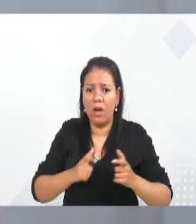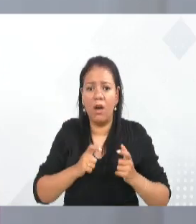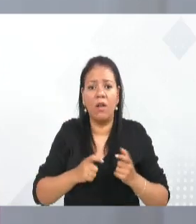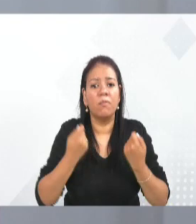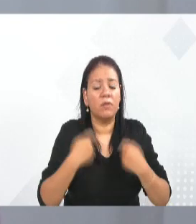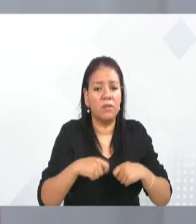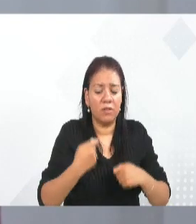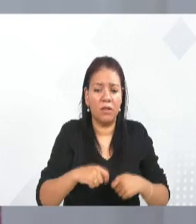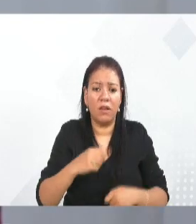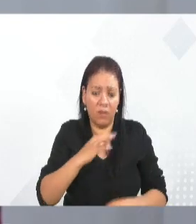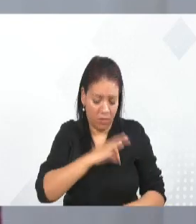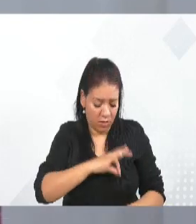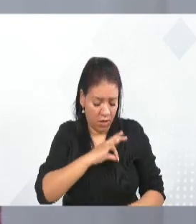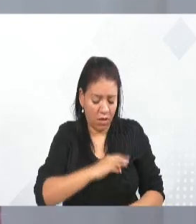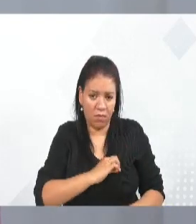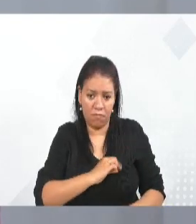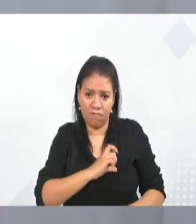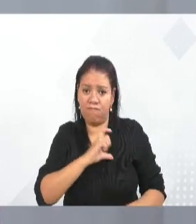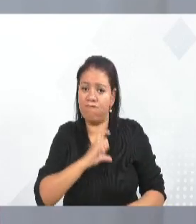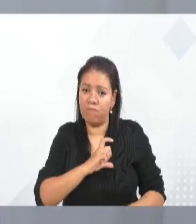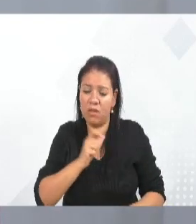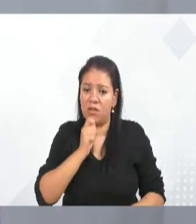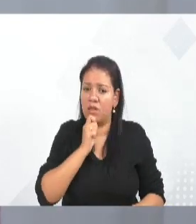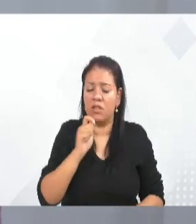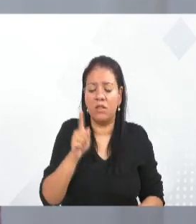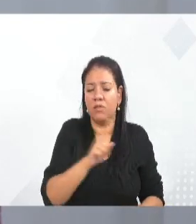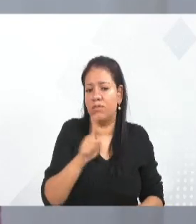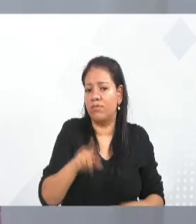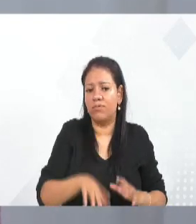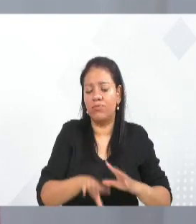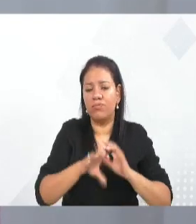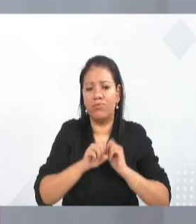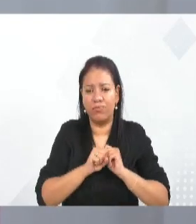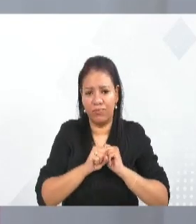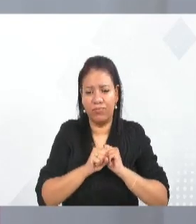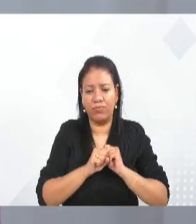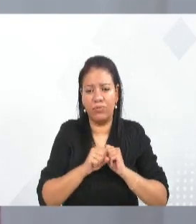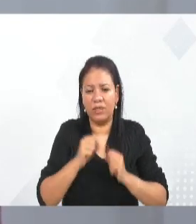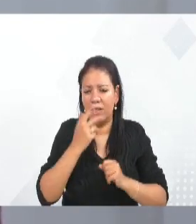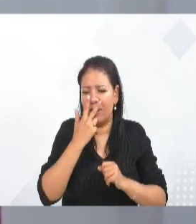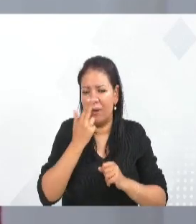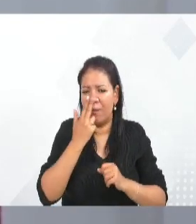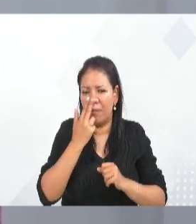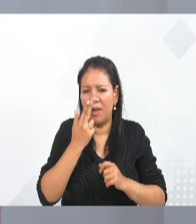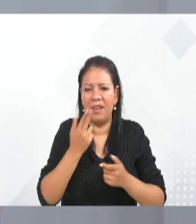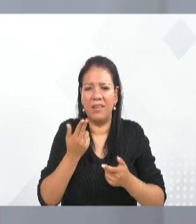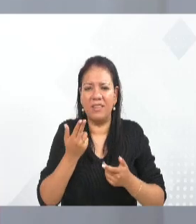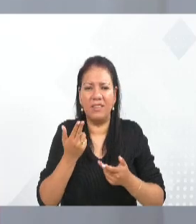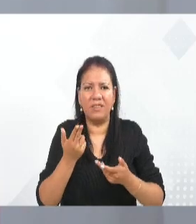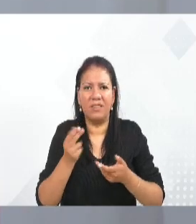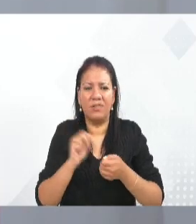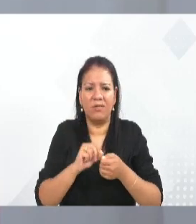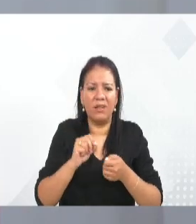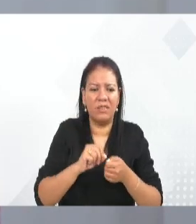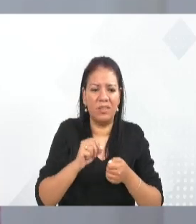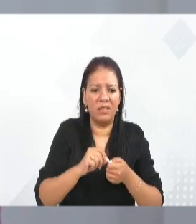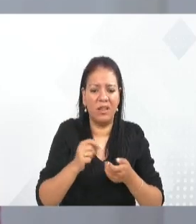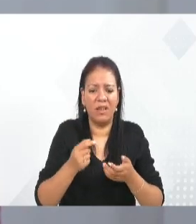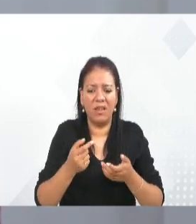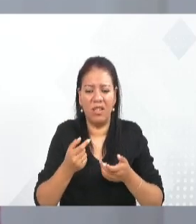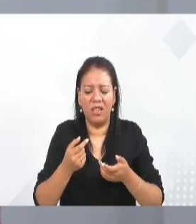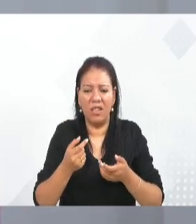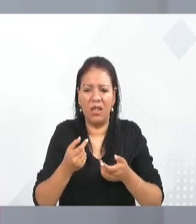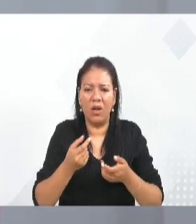deveriam receber esse repasse Ainda não receberam parece-me que tem que fazer a questão de